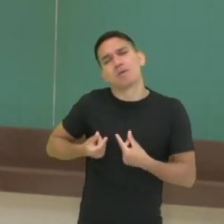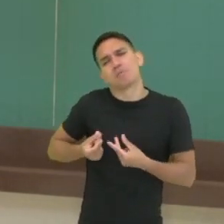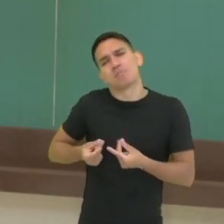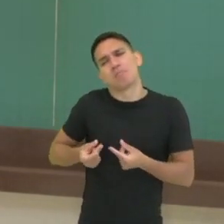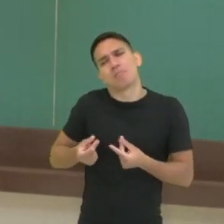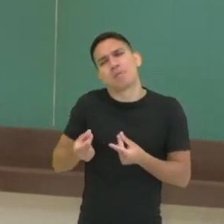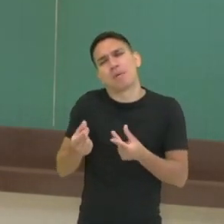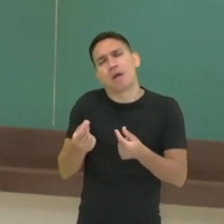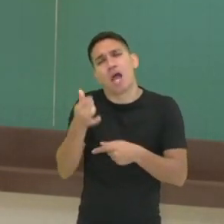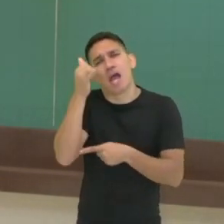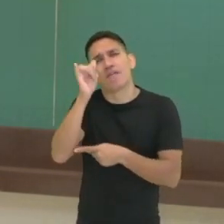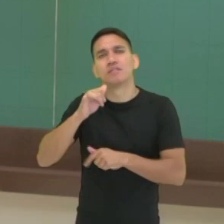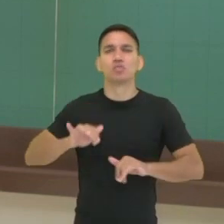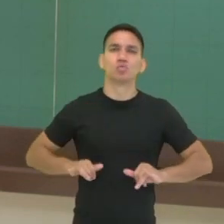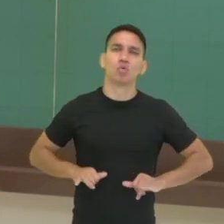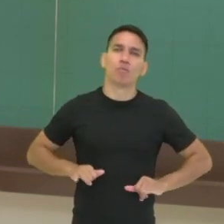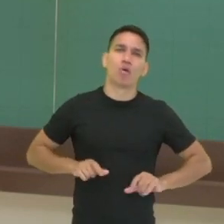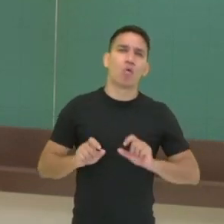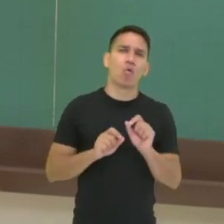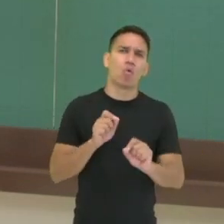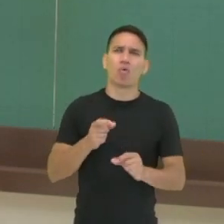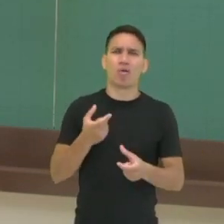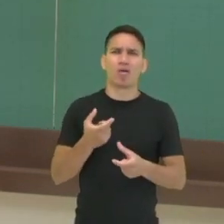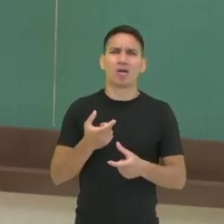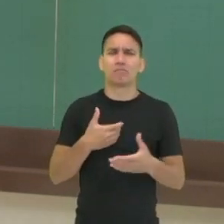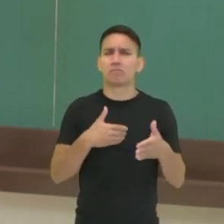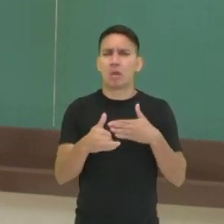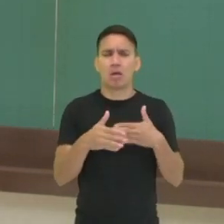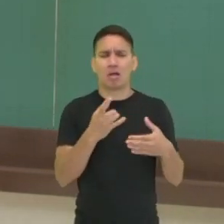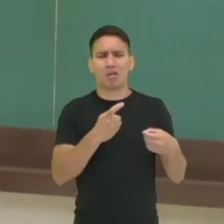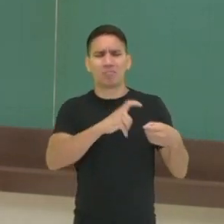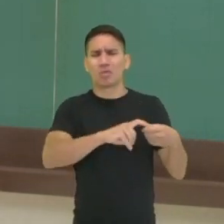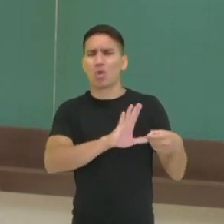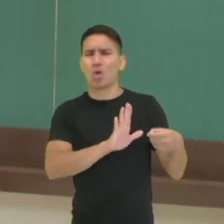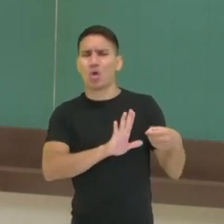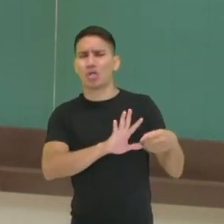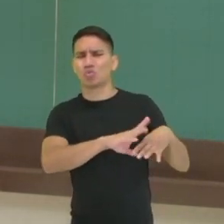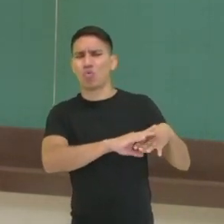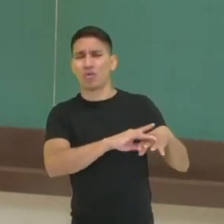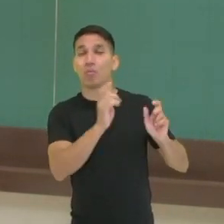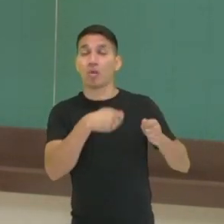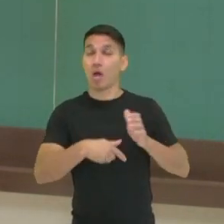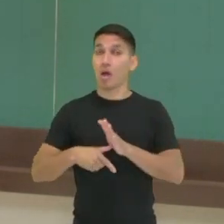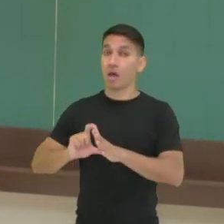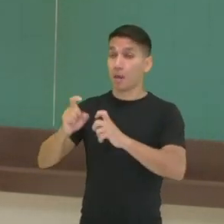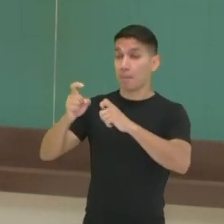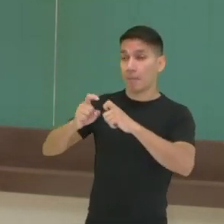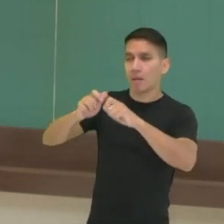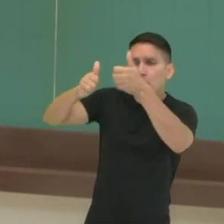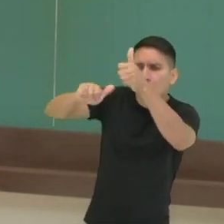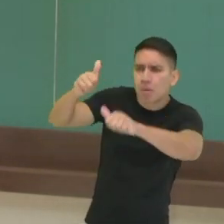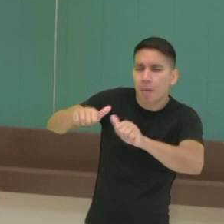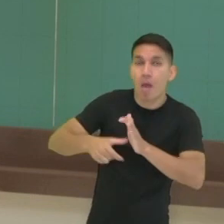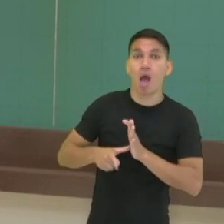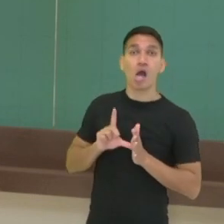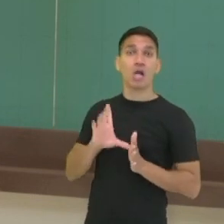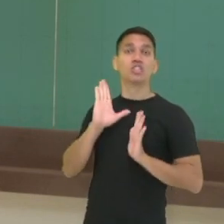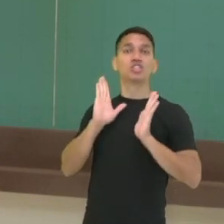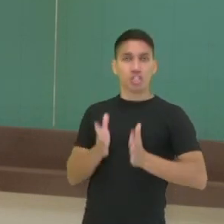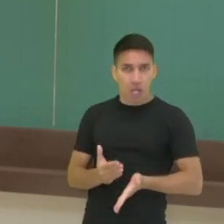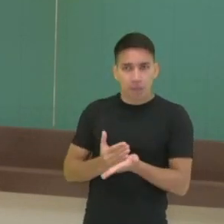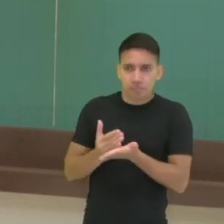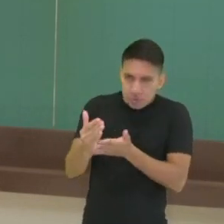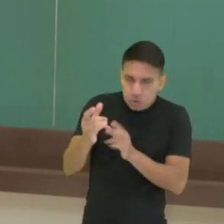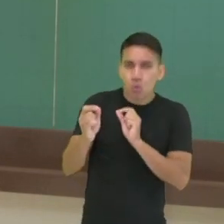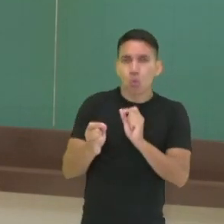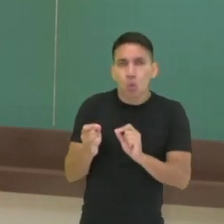dias sem sofrer? Então, dependendo da doença, a gente pode fazer um diagnóstico precoce, ou seja, já nos